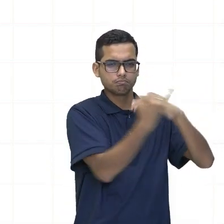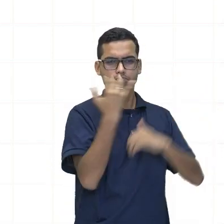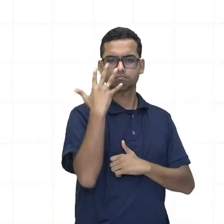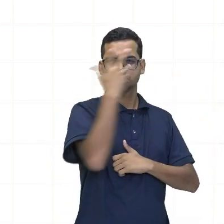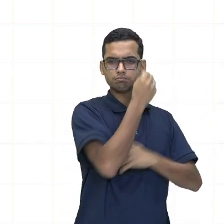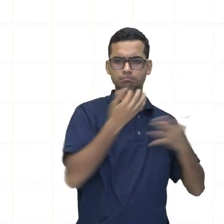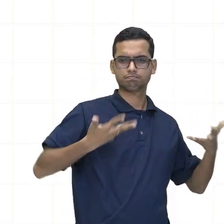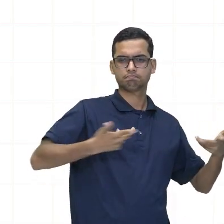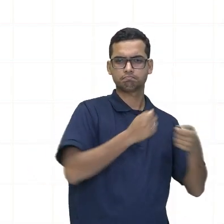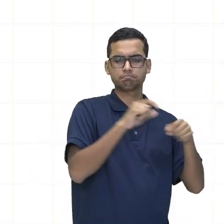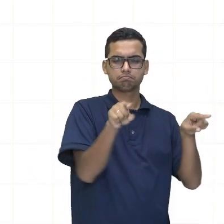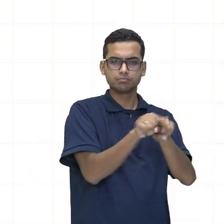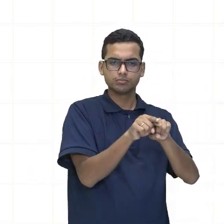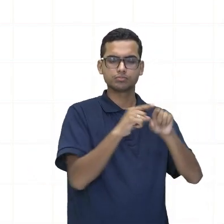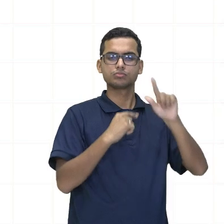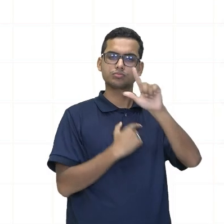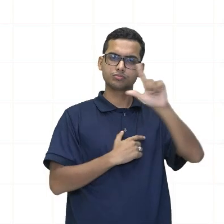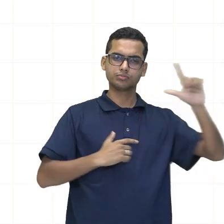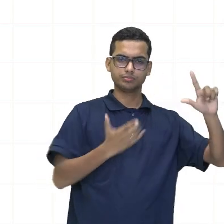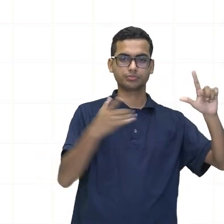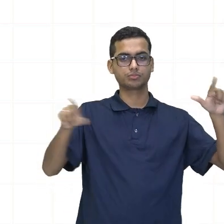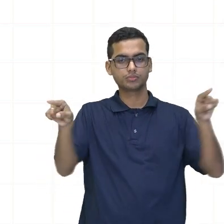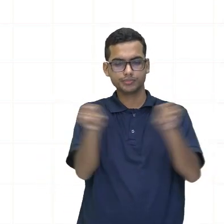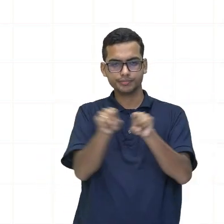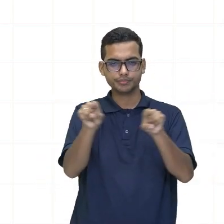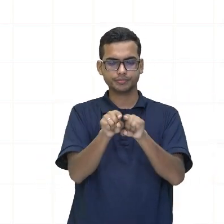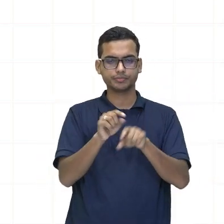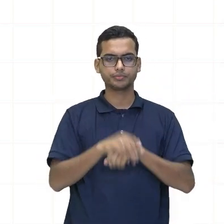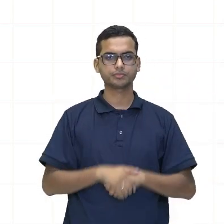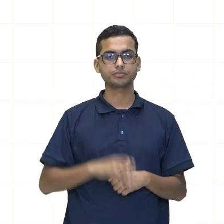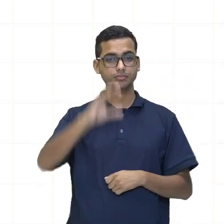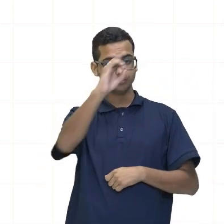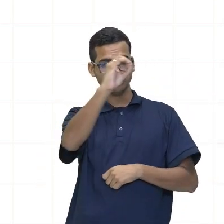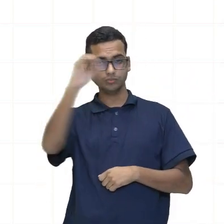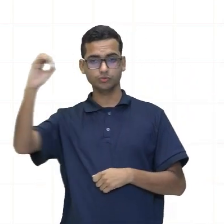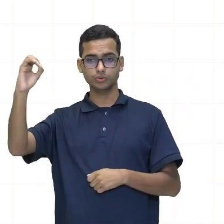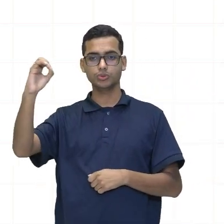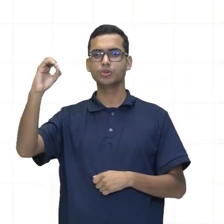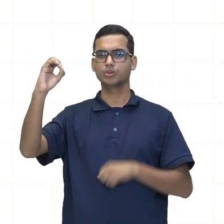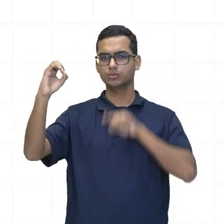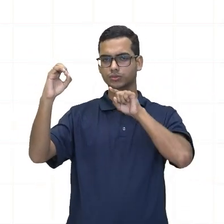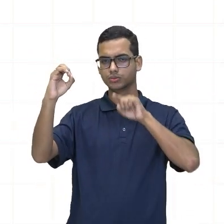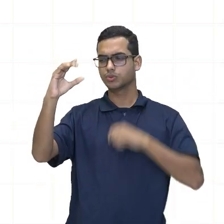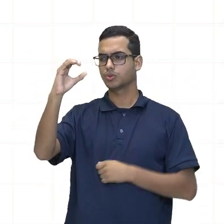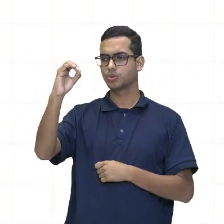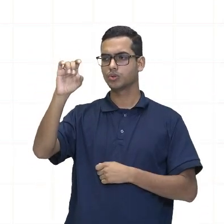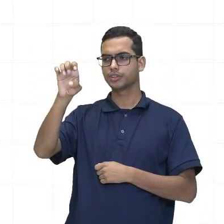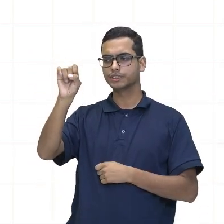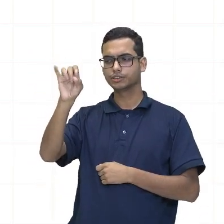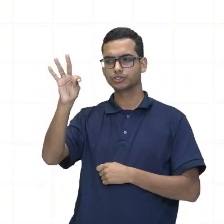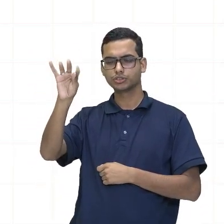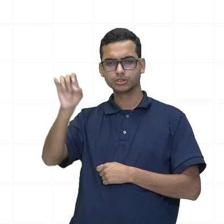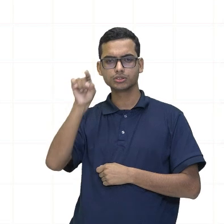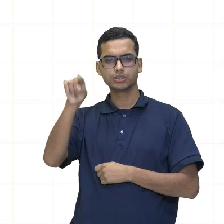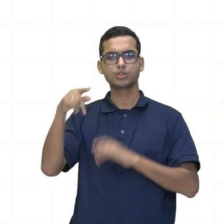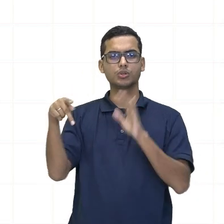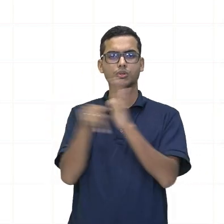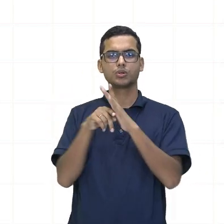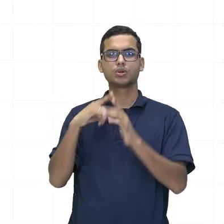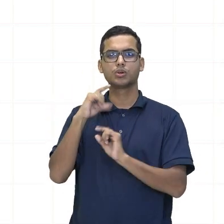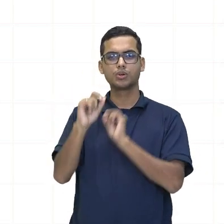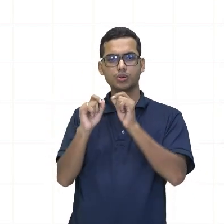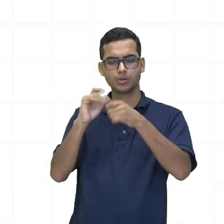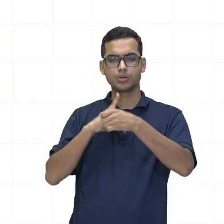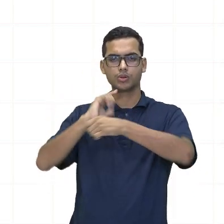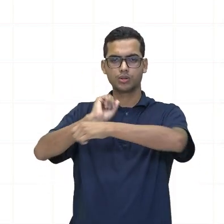né? E aí nós temos também a oeste, o ponto extremo do Brasil a oeste, nós temos a